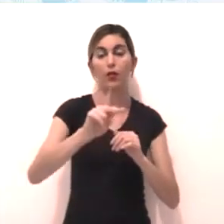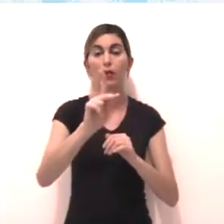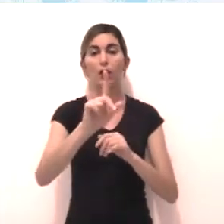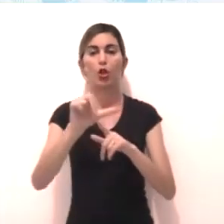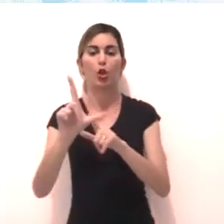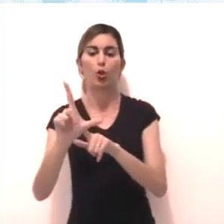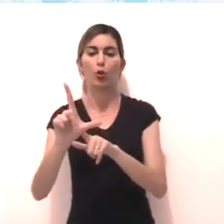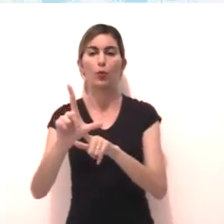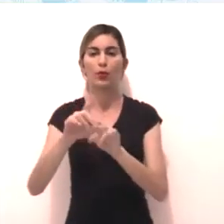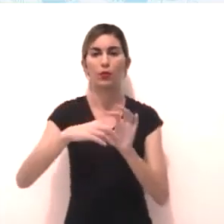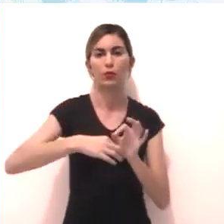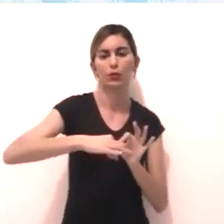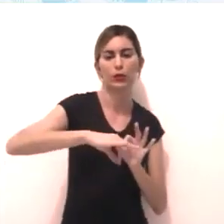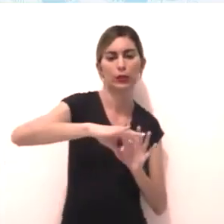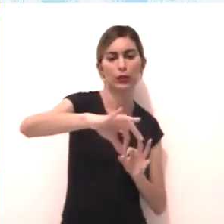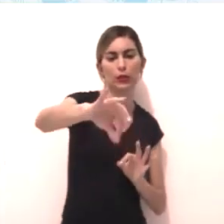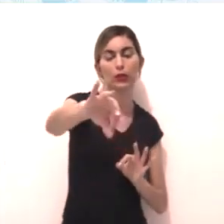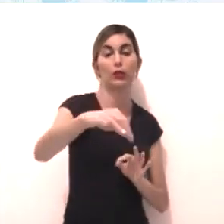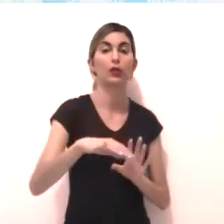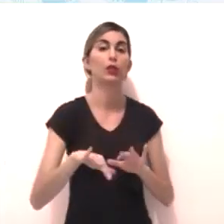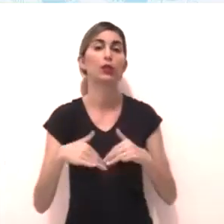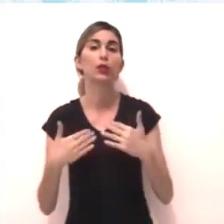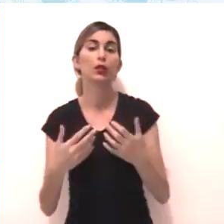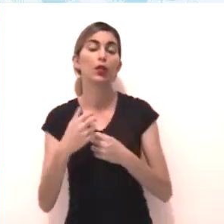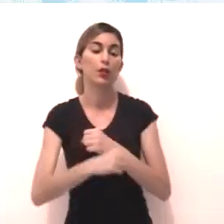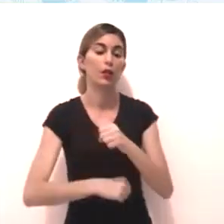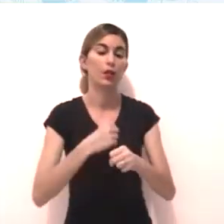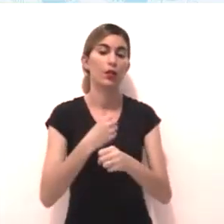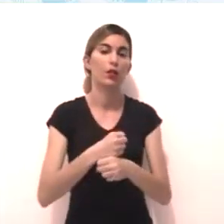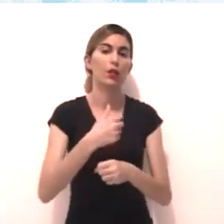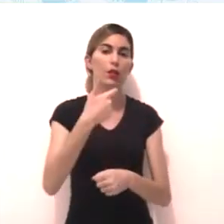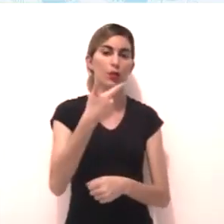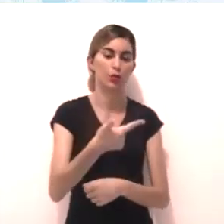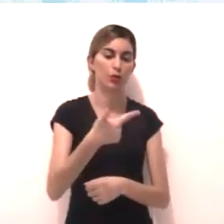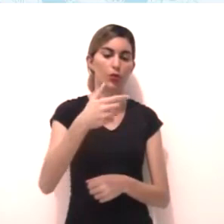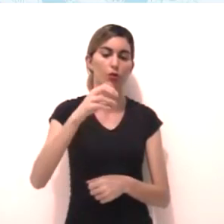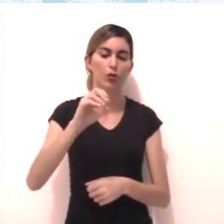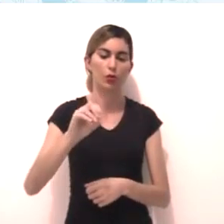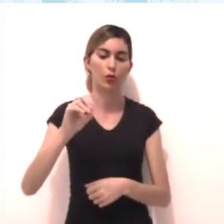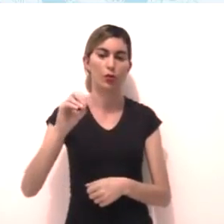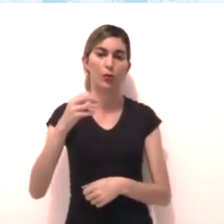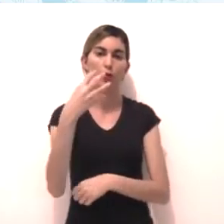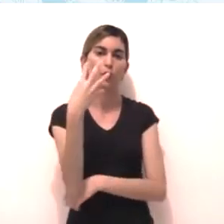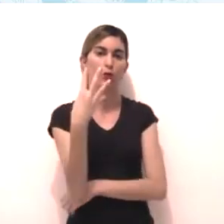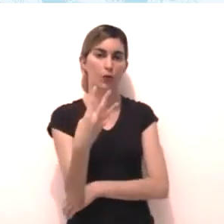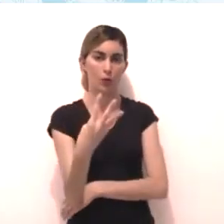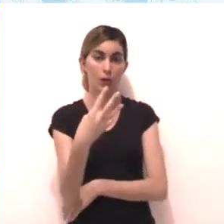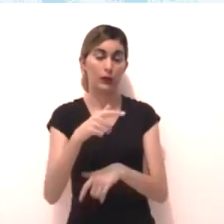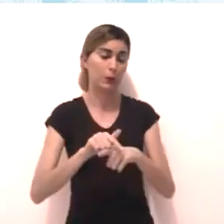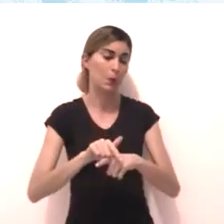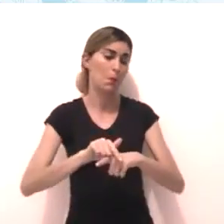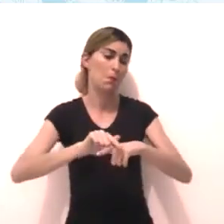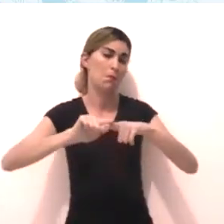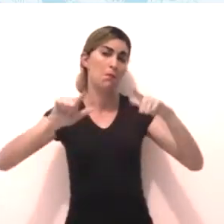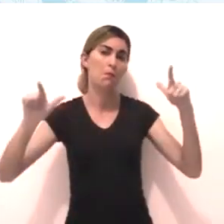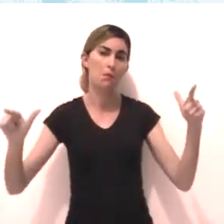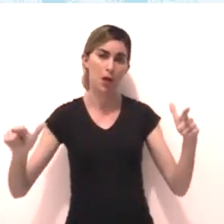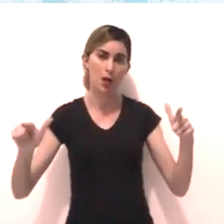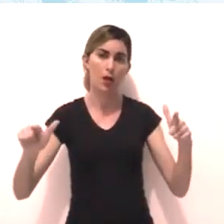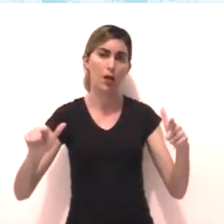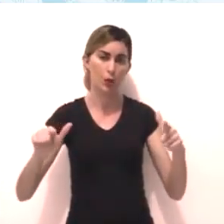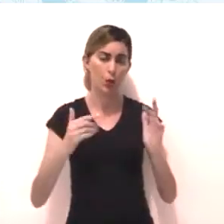em quilômetros quadrados. Então, no ano de 2004, nós tivemos o